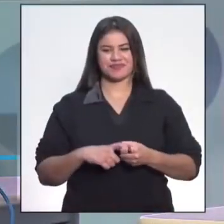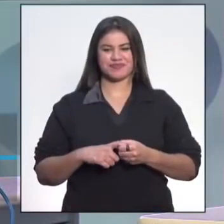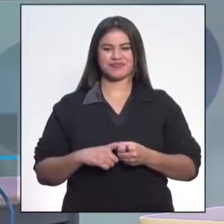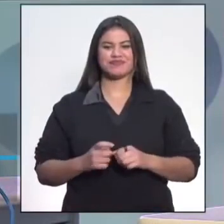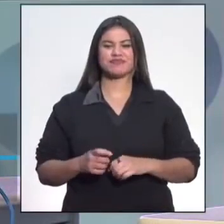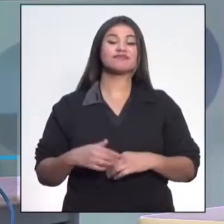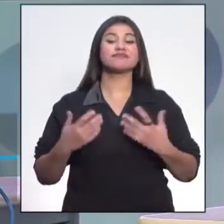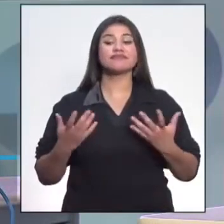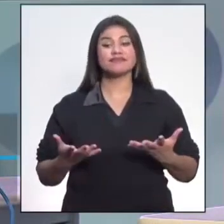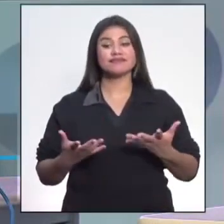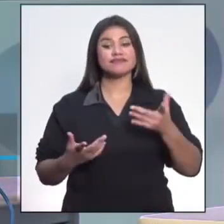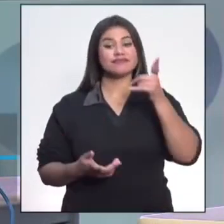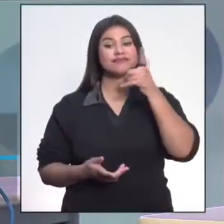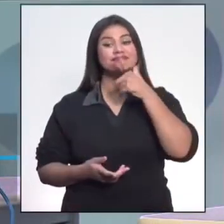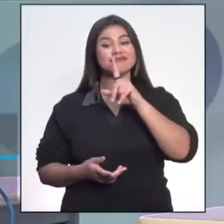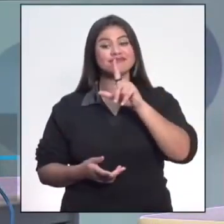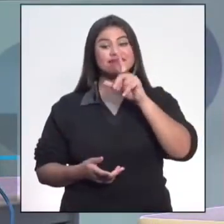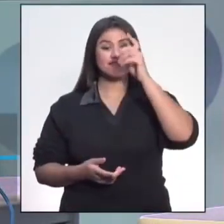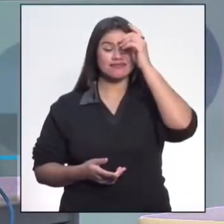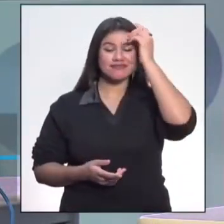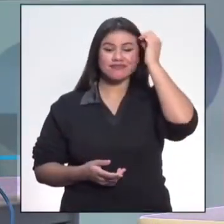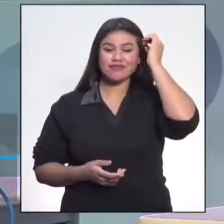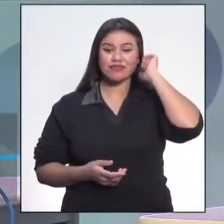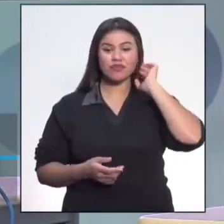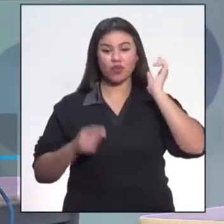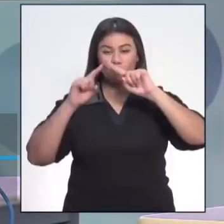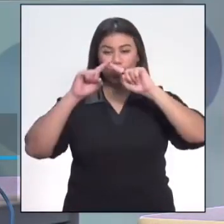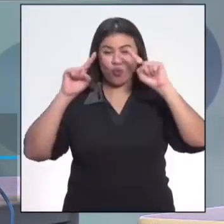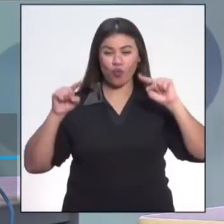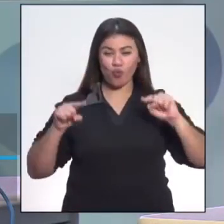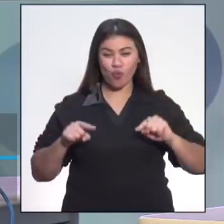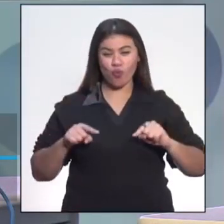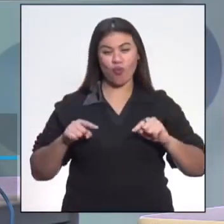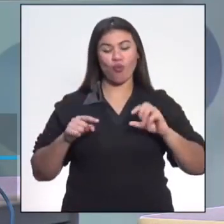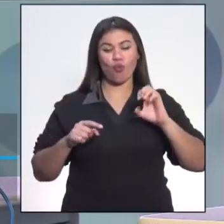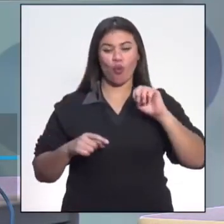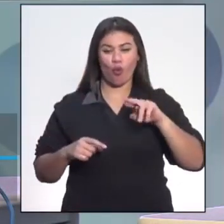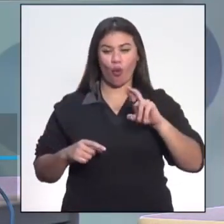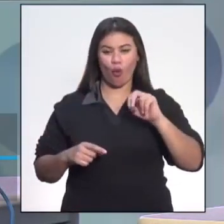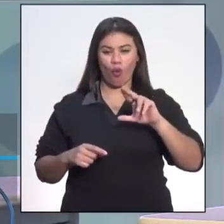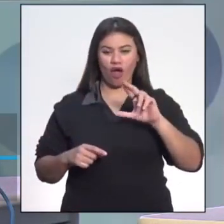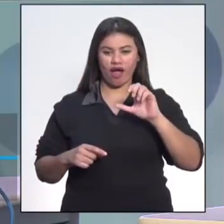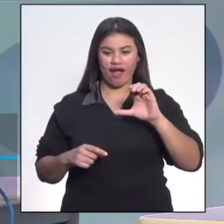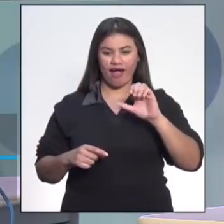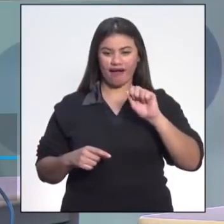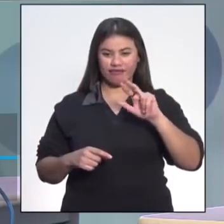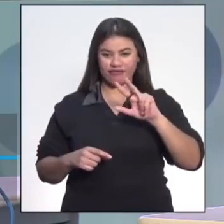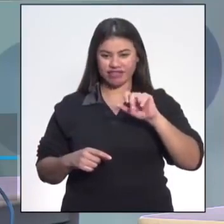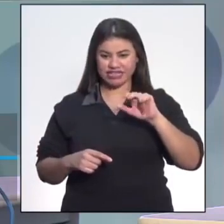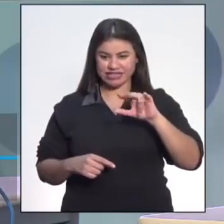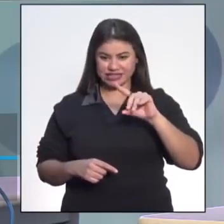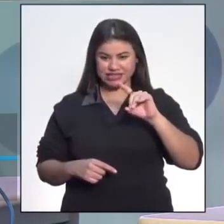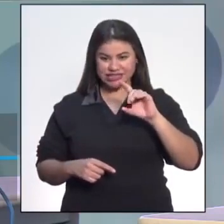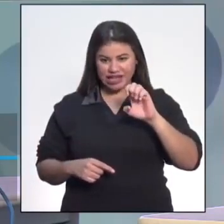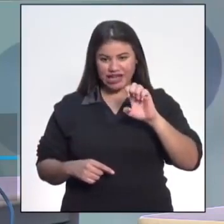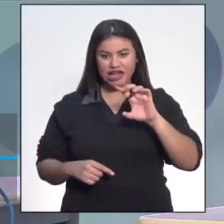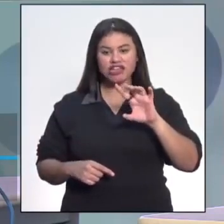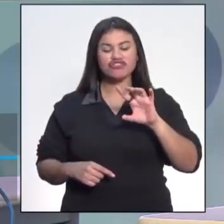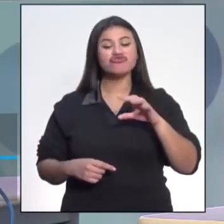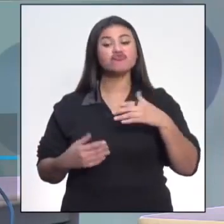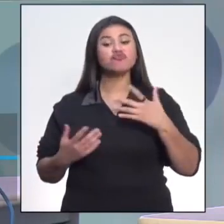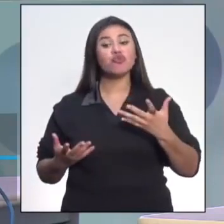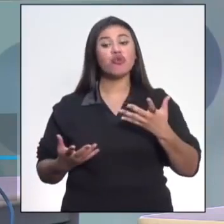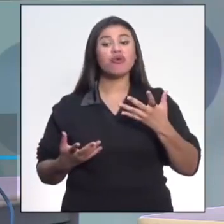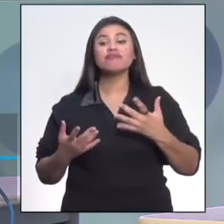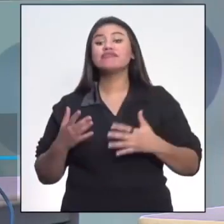Voltamos. E aí, pessoal, vocês conseguiram falar concavidade? Conseguiram perceber a relação da concavidade com o valor do A? Será? Professora